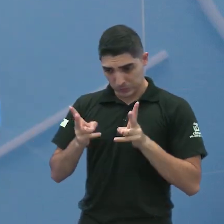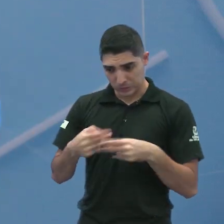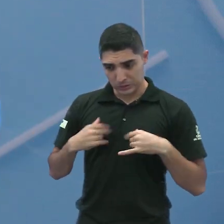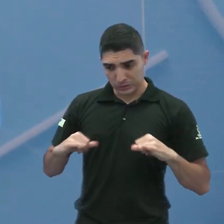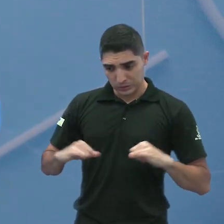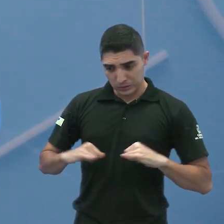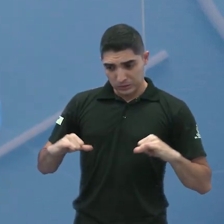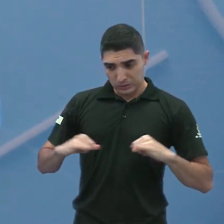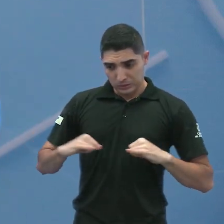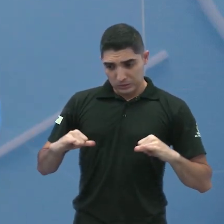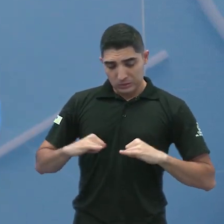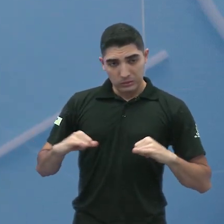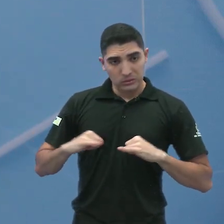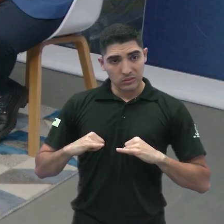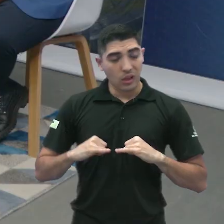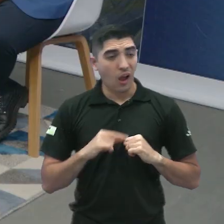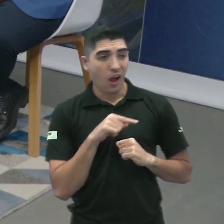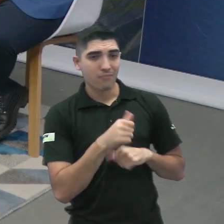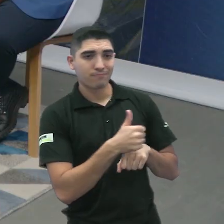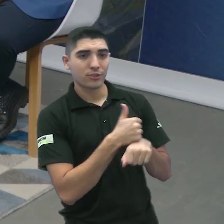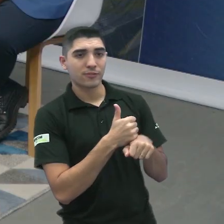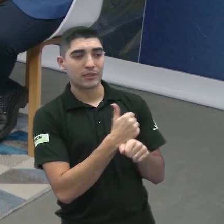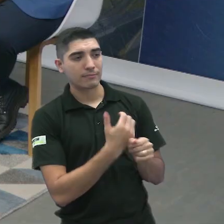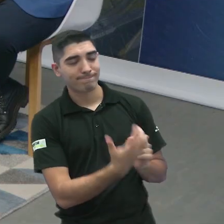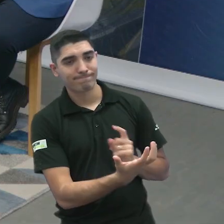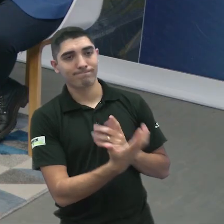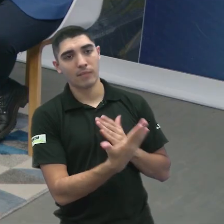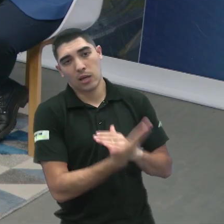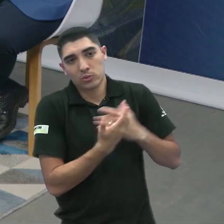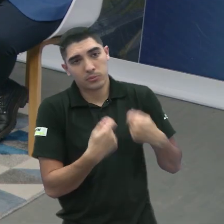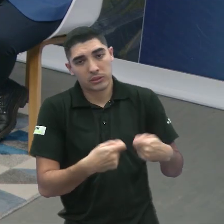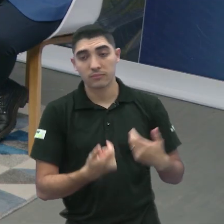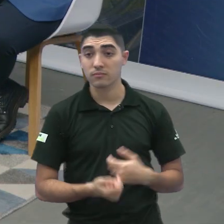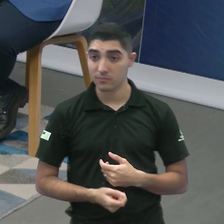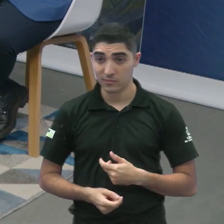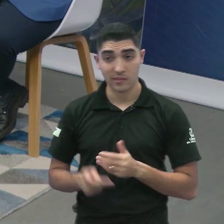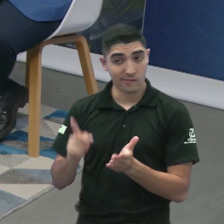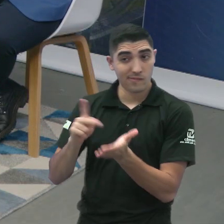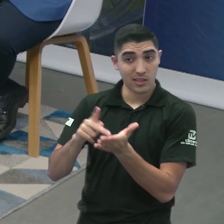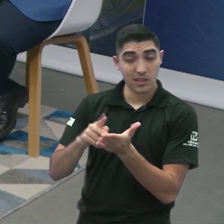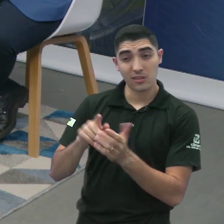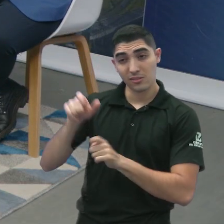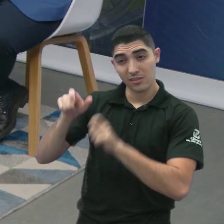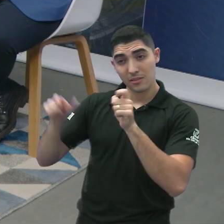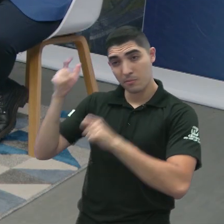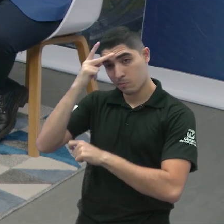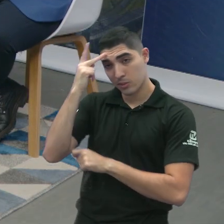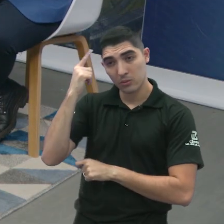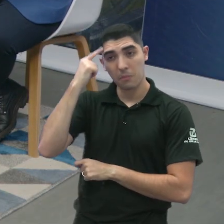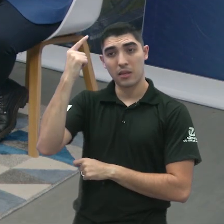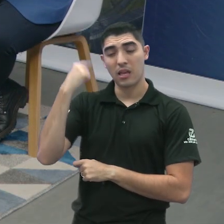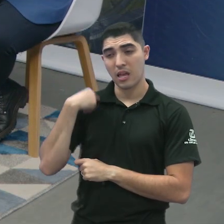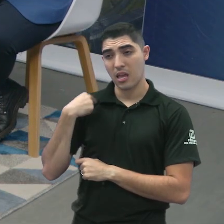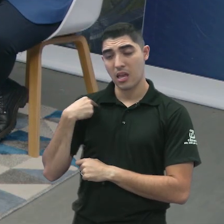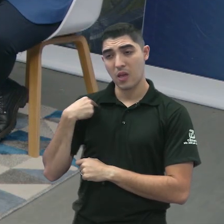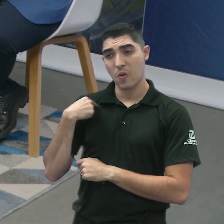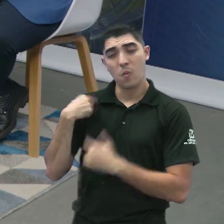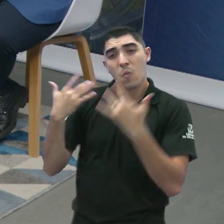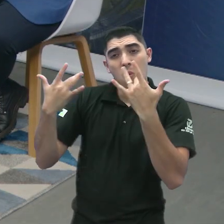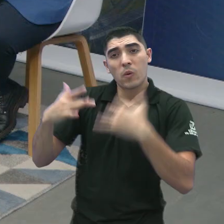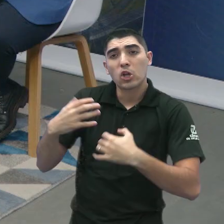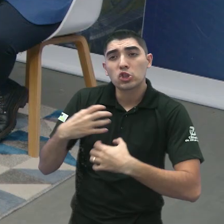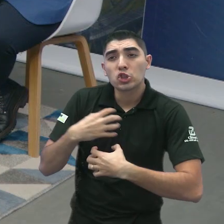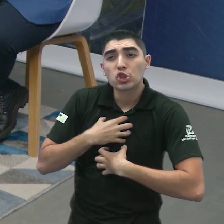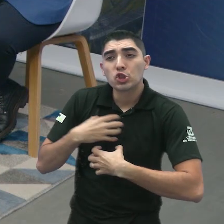ajuda profissional. Isso também foi o que acontece. A gente falou no primeiro bloco, né? As pessoas, elas querem ficar imunes de qualquer